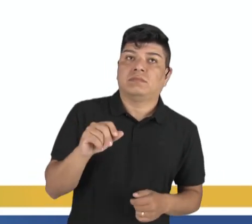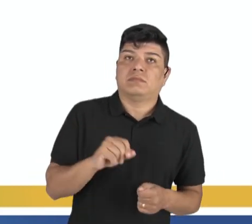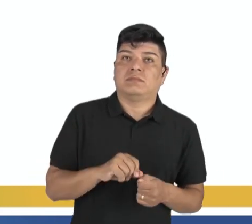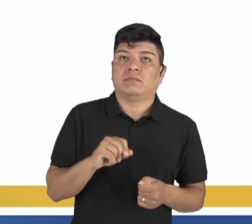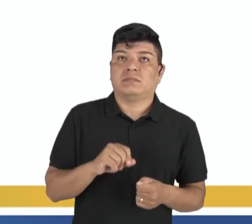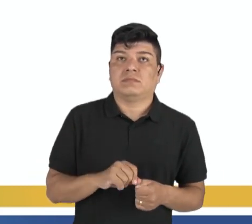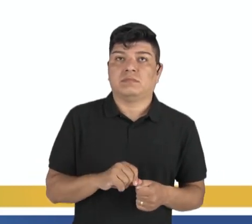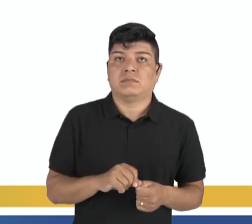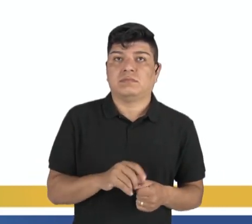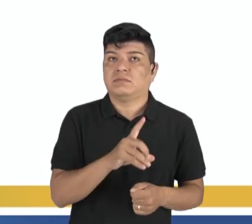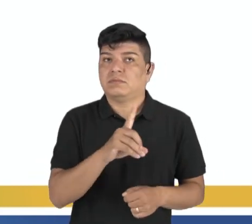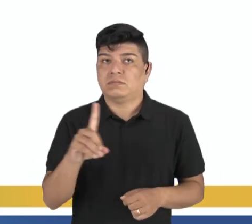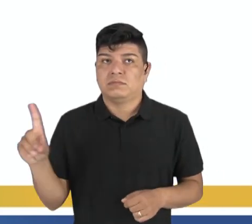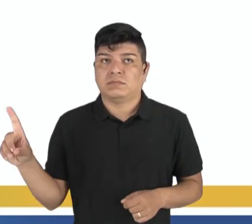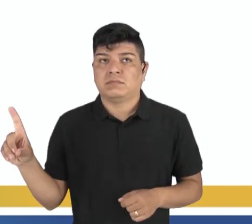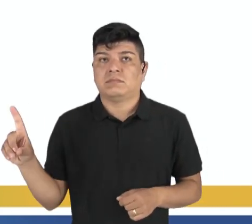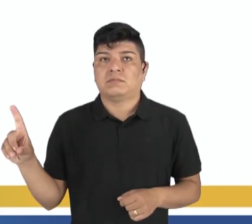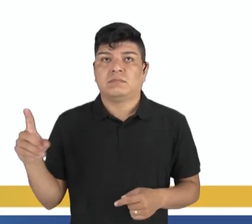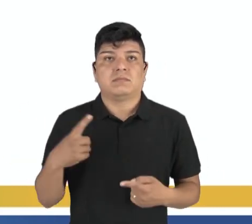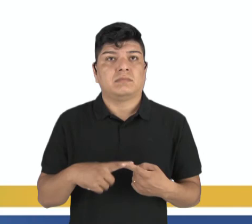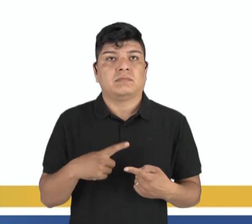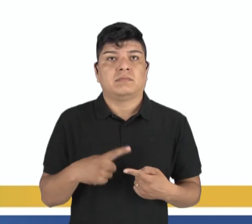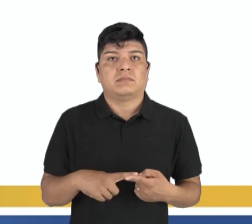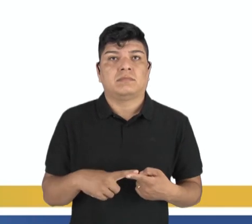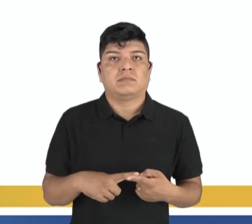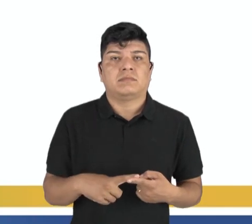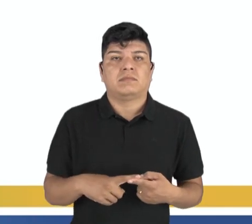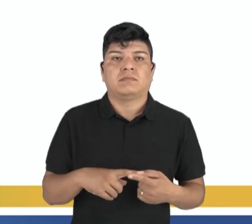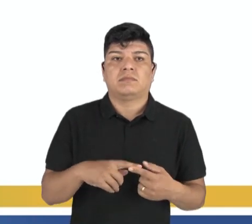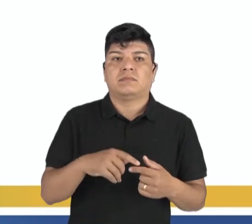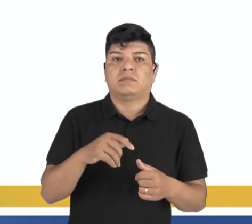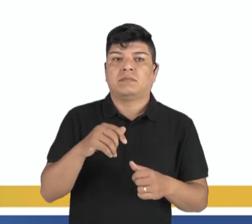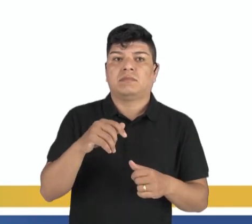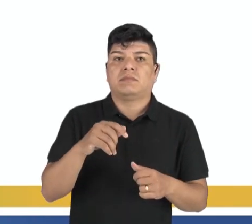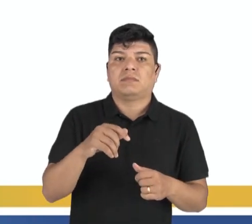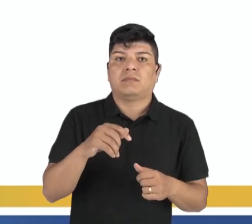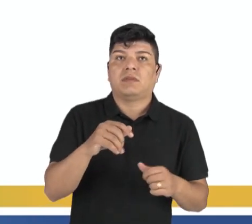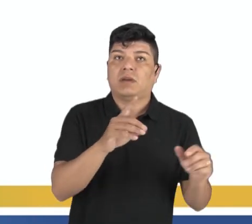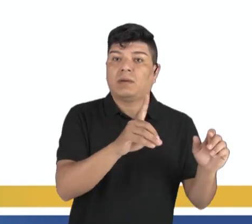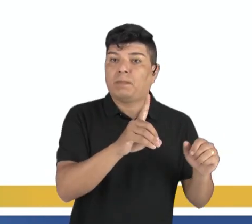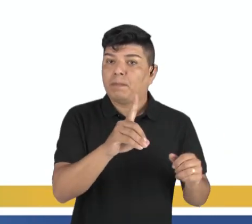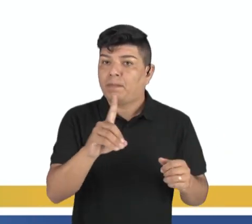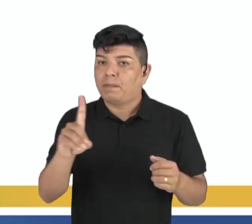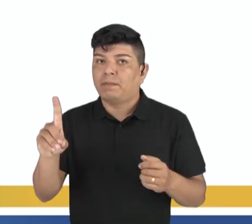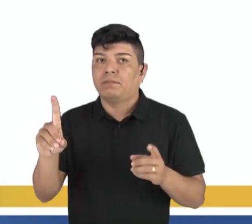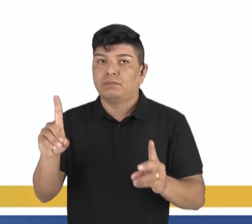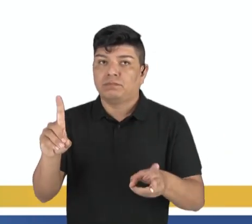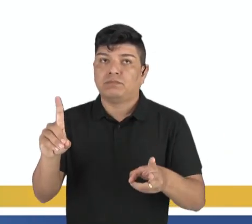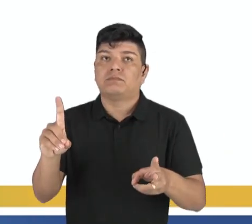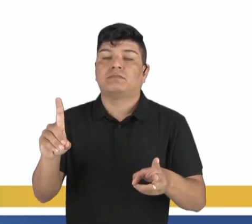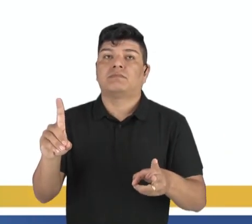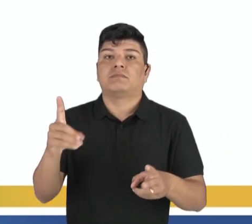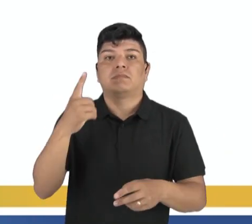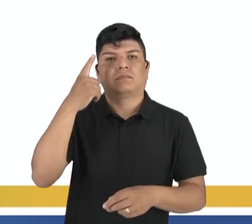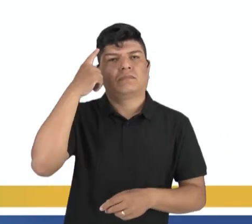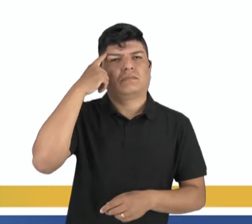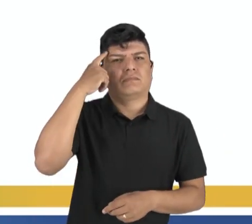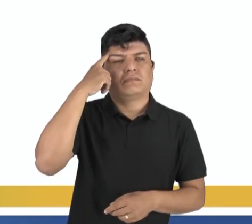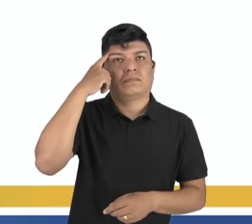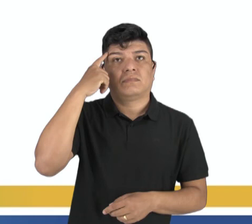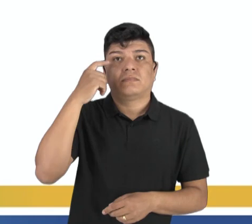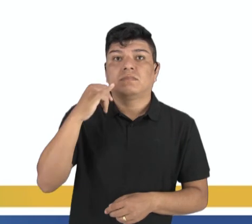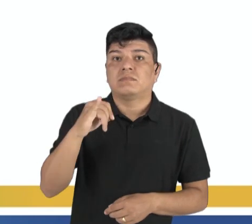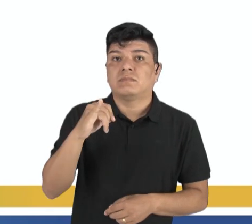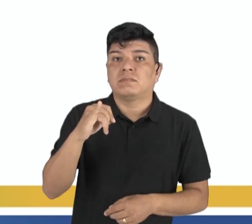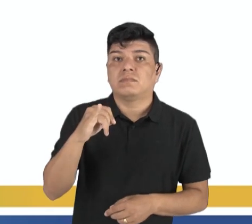está fazendo uma rotação no sentido horário e qualquer minha figura ela está girando para o direito né então Pense comigo